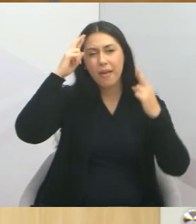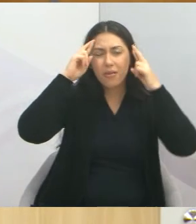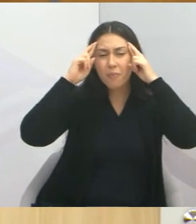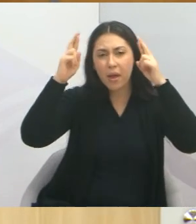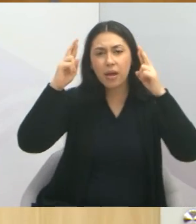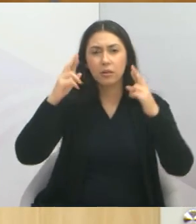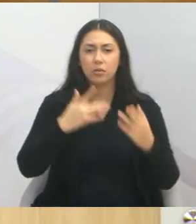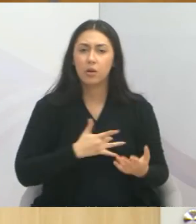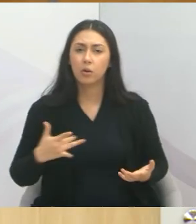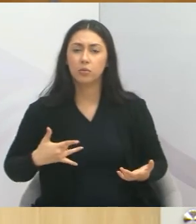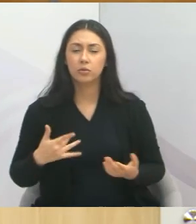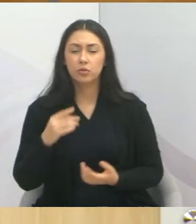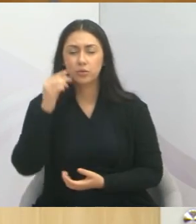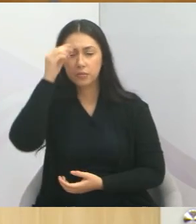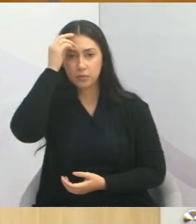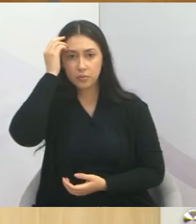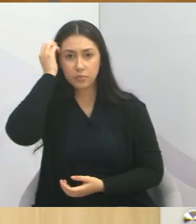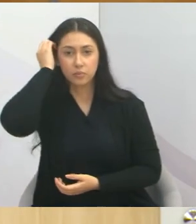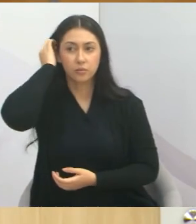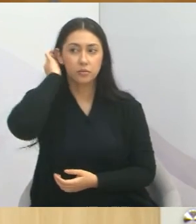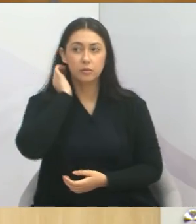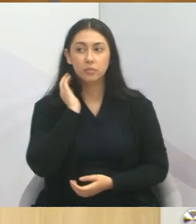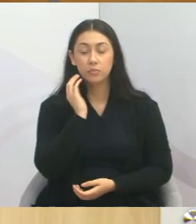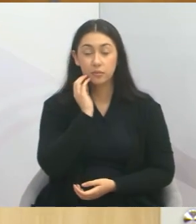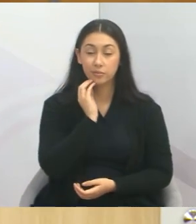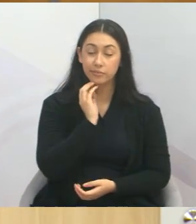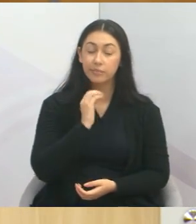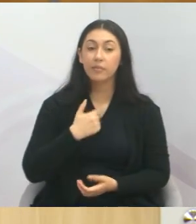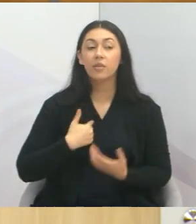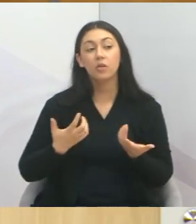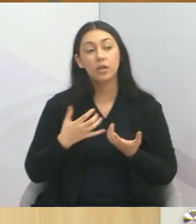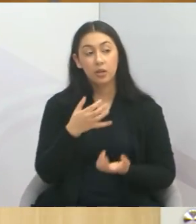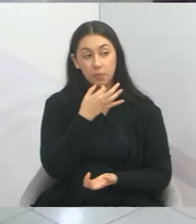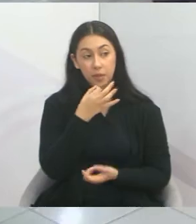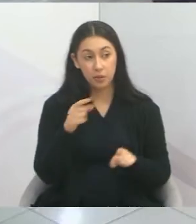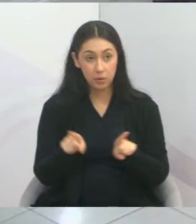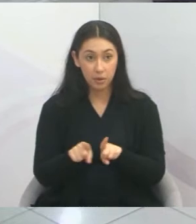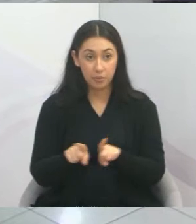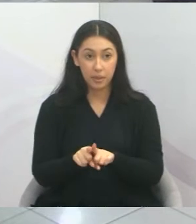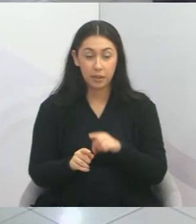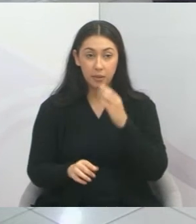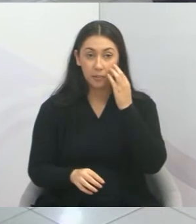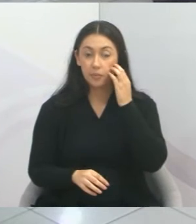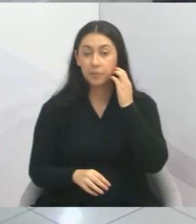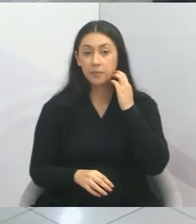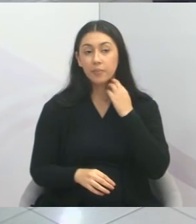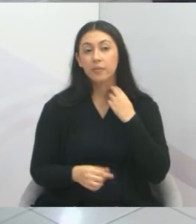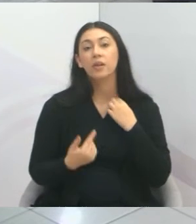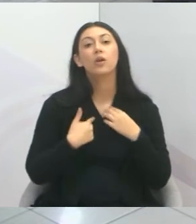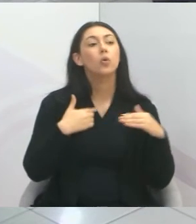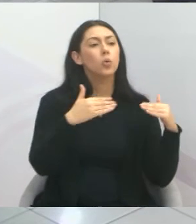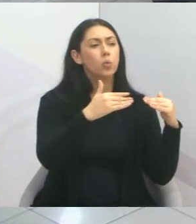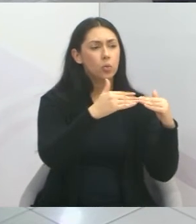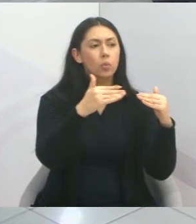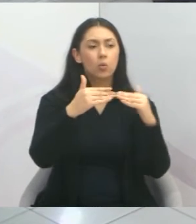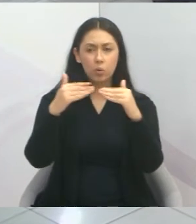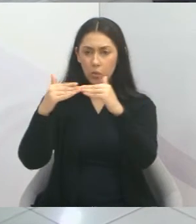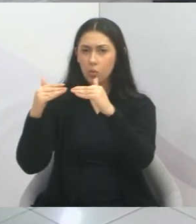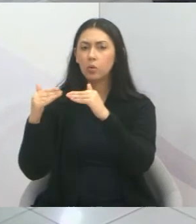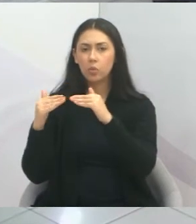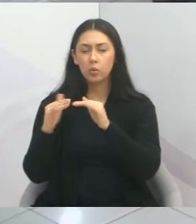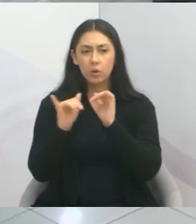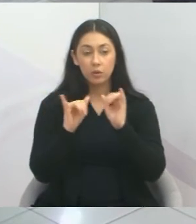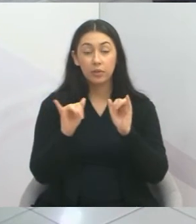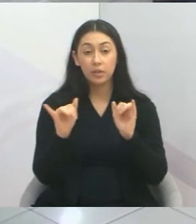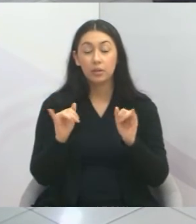relação à questão da Saúde e eu queria fazer observação também não vou ser repetitiva concordo com tudo que está